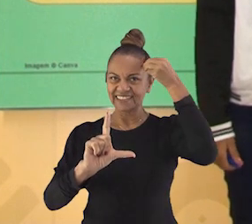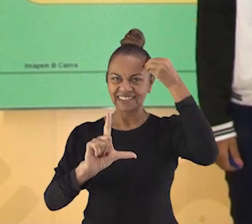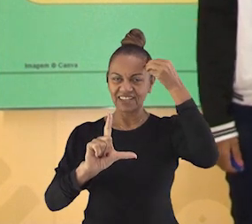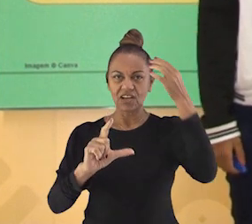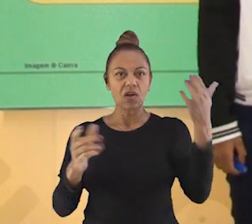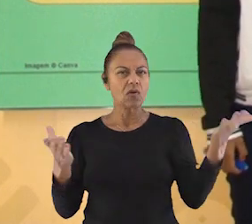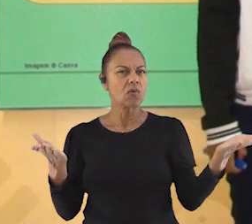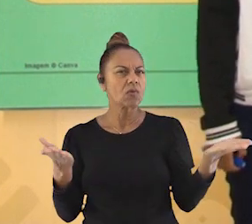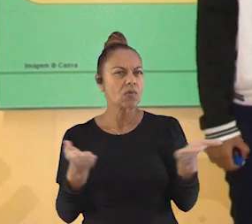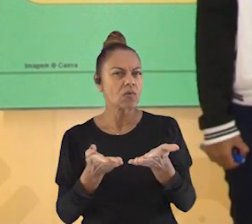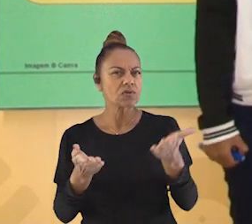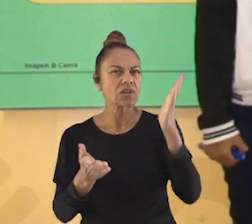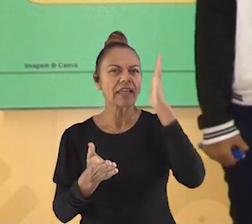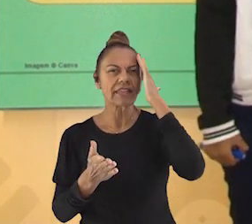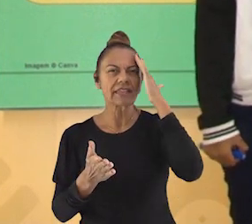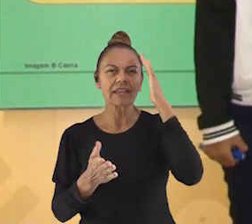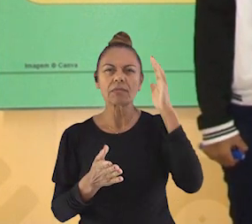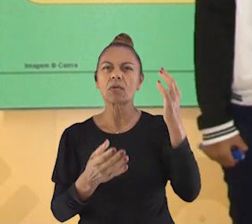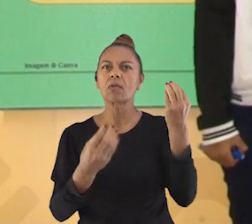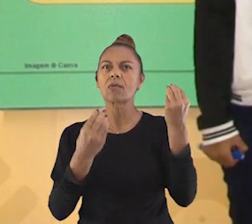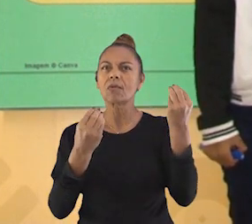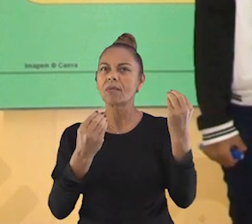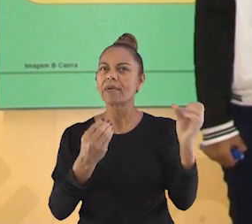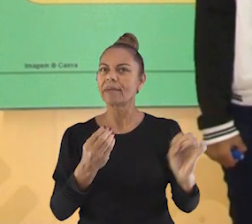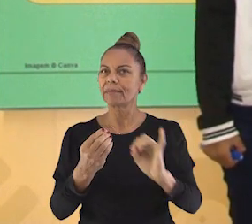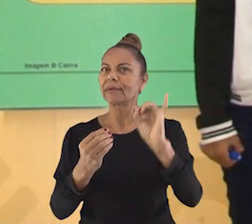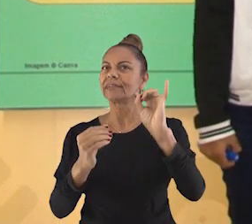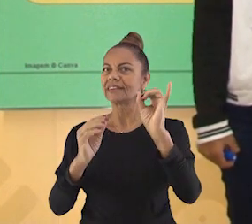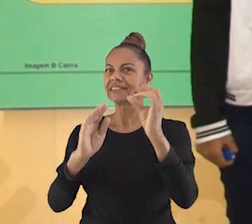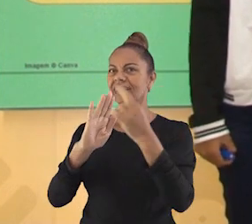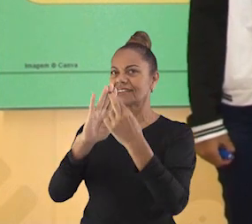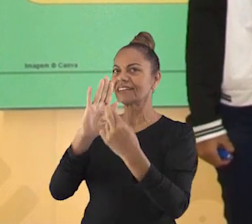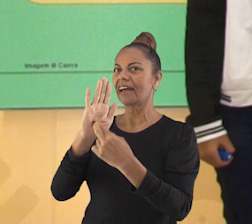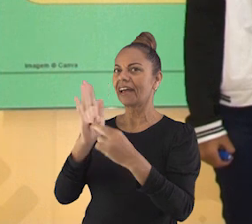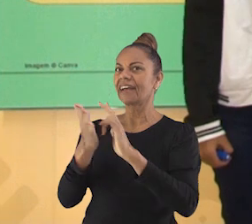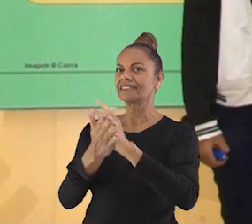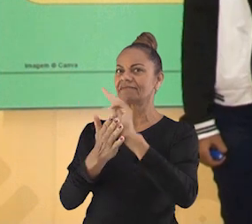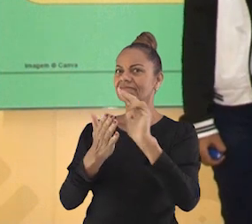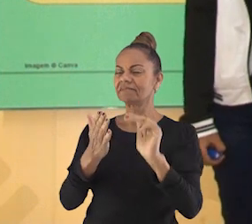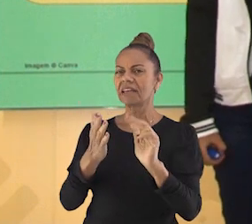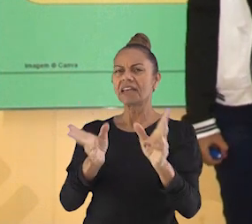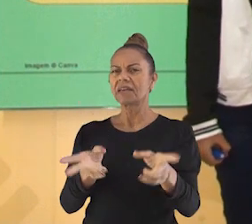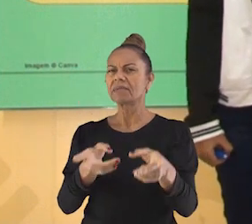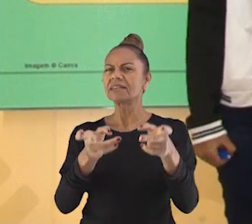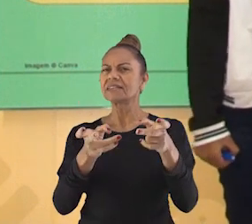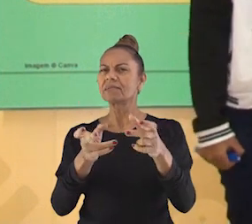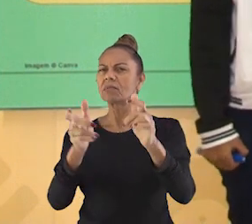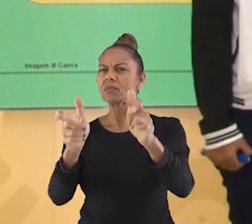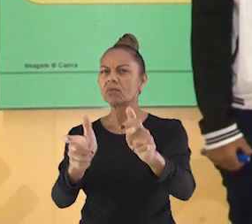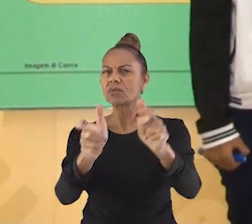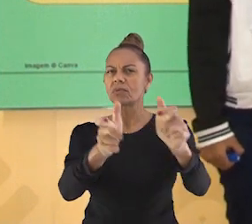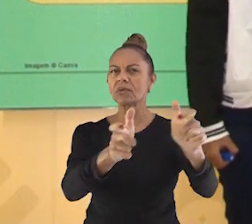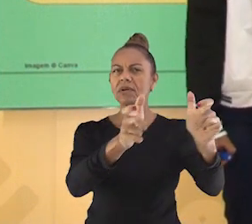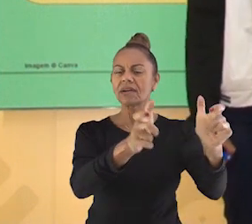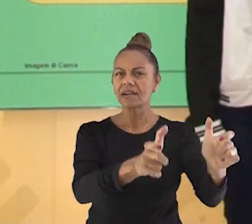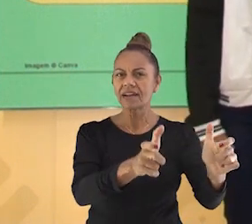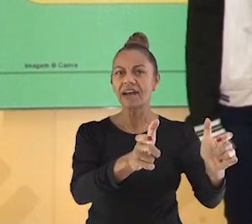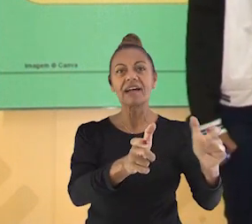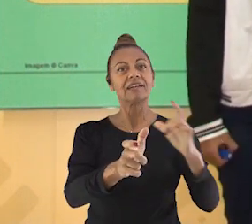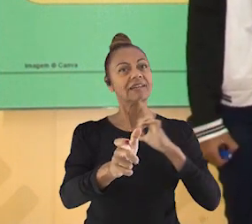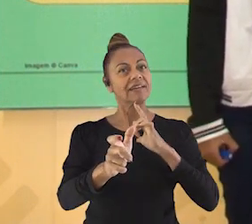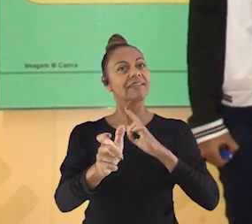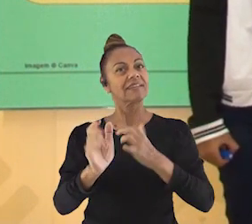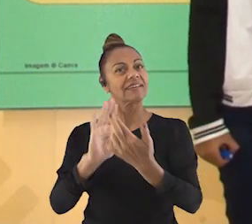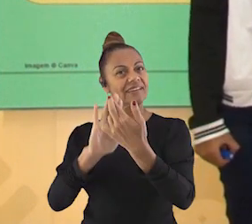QR Code que aparece lá no cantinho da tela. Hoje, compreendemos a importância das regras e também percebemos como as